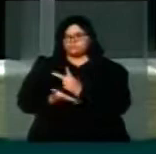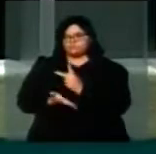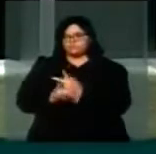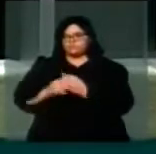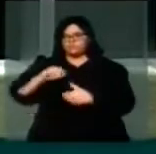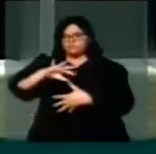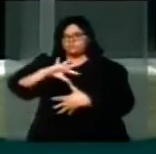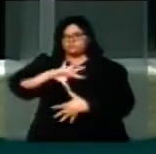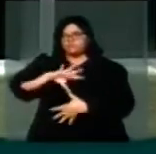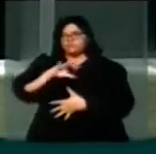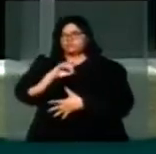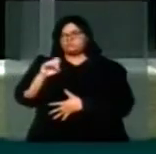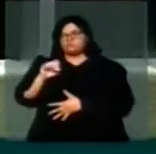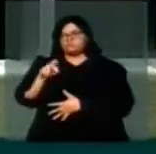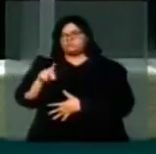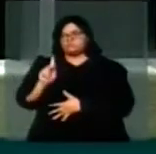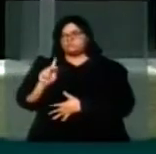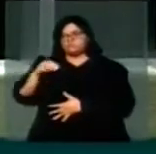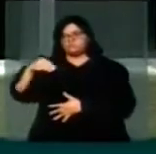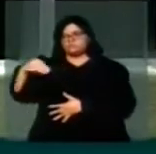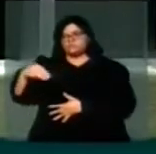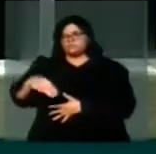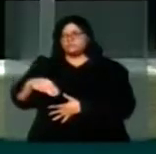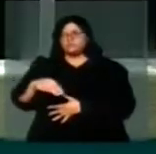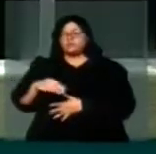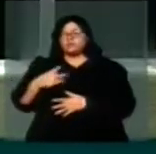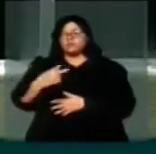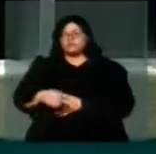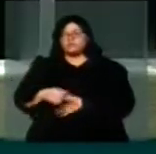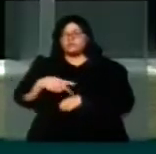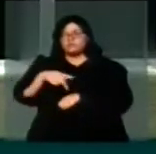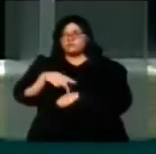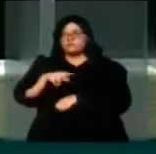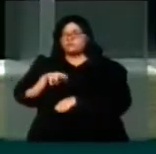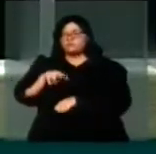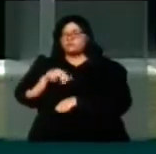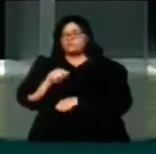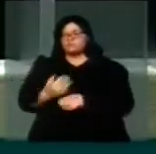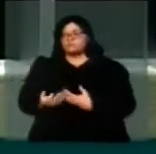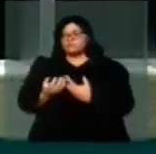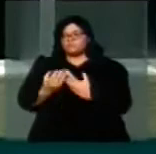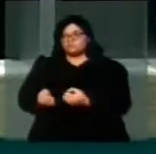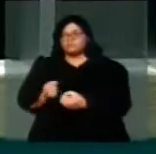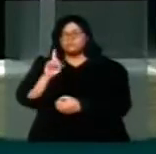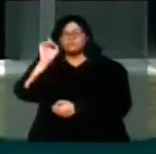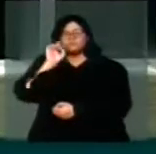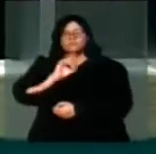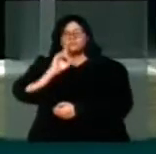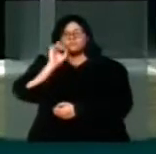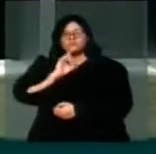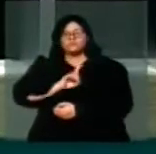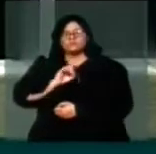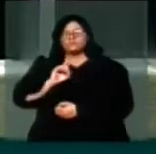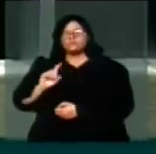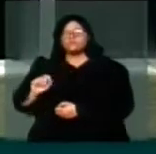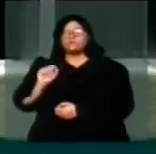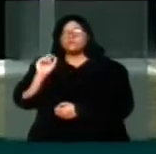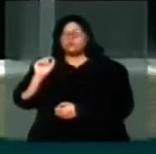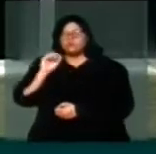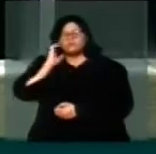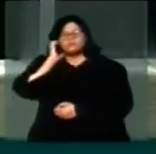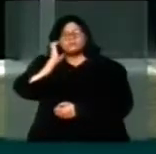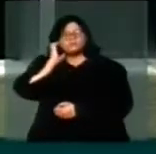E que este país nunca aceitou, os Estados Unidos, que houvesse